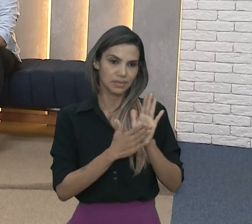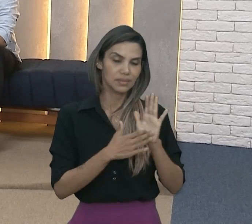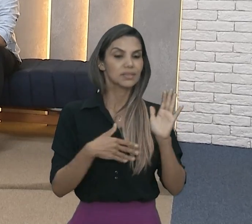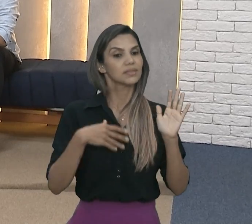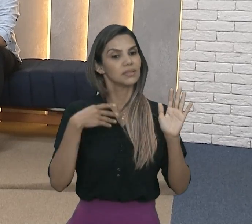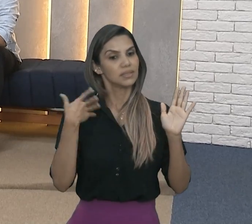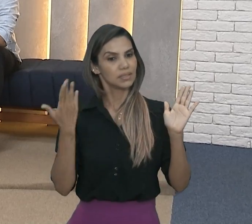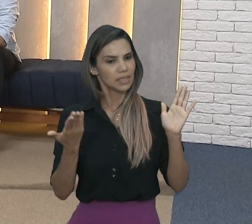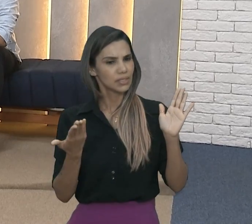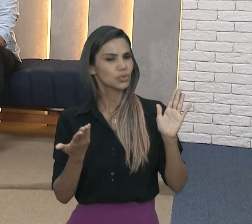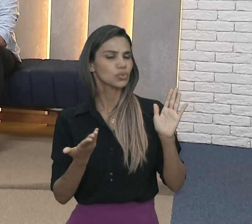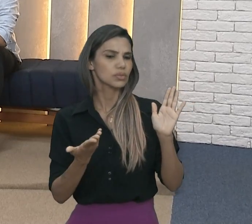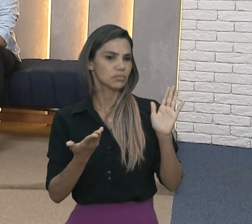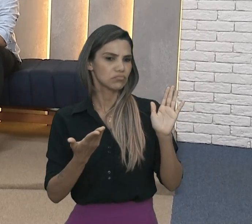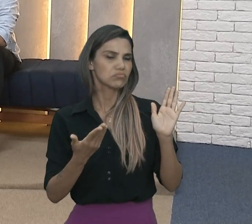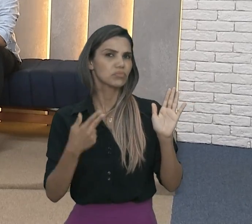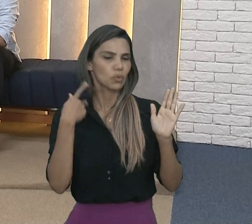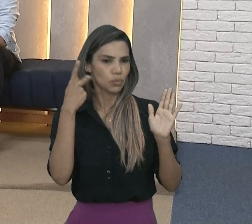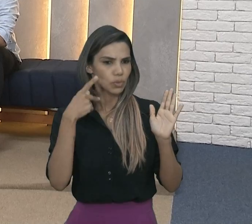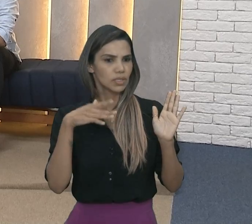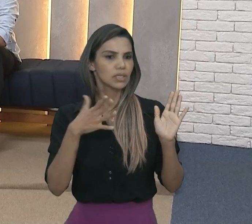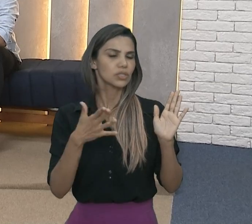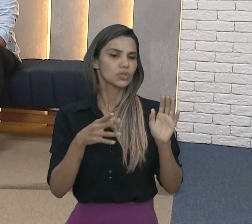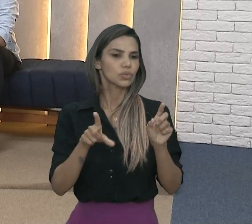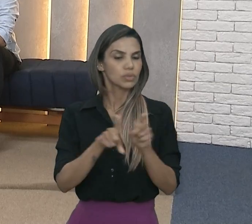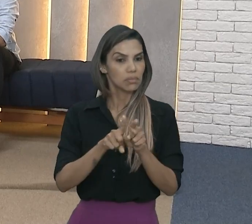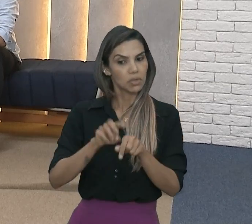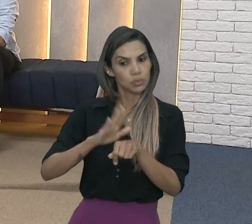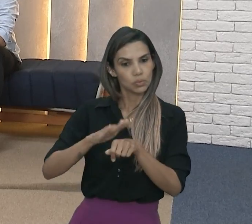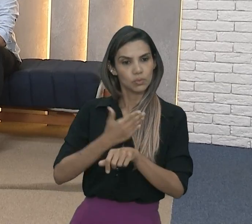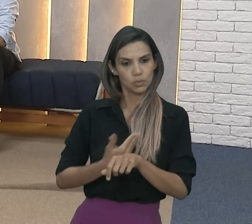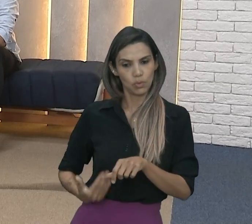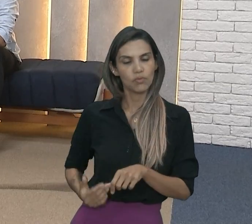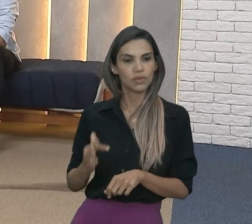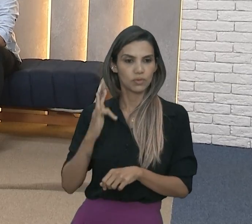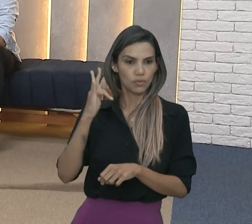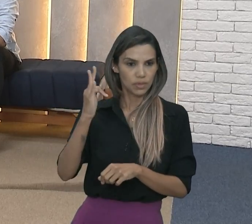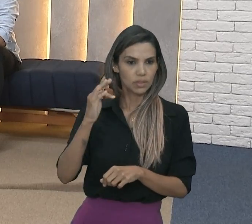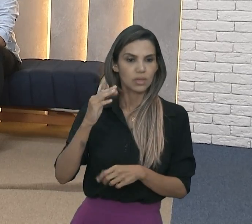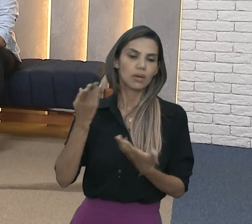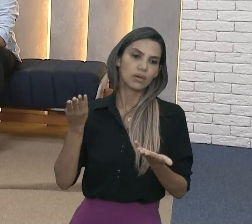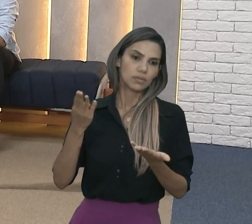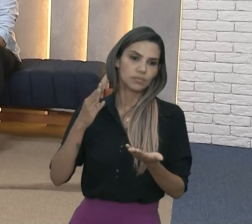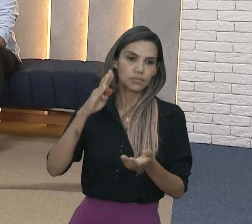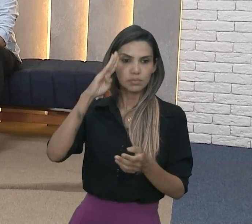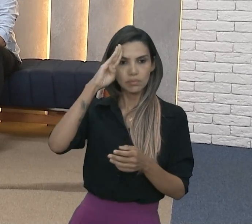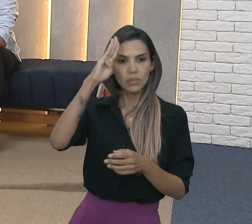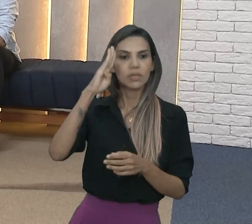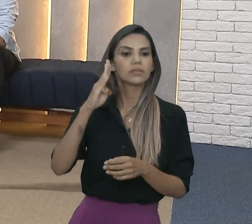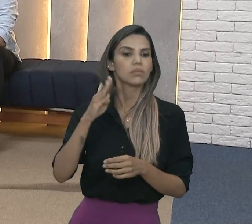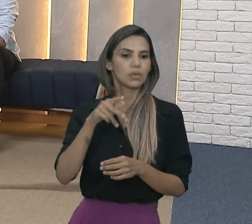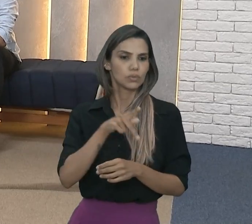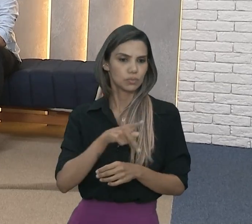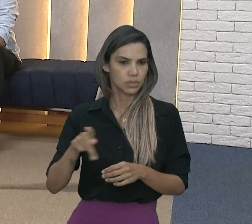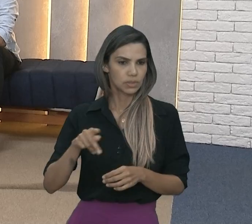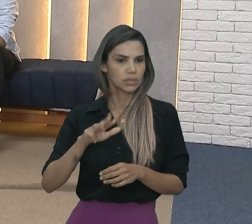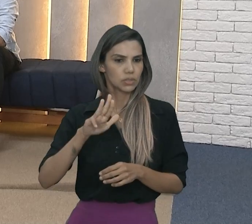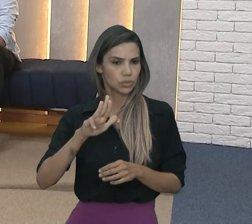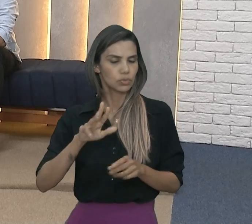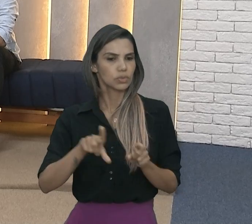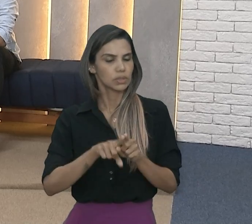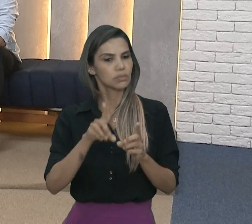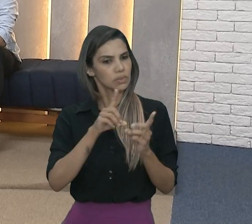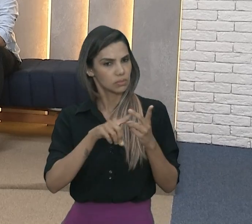inclusão do governo federal, especialmente nos governos do presidente Lula e da presidenta